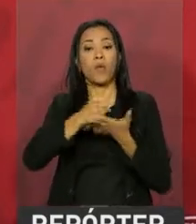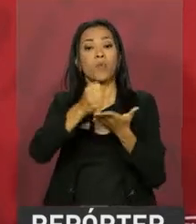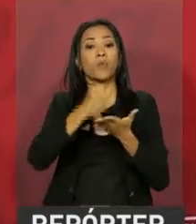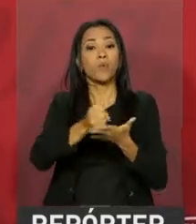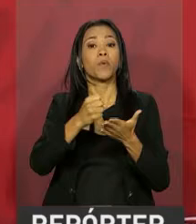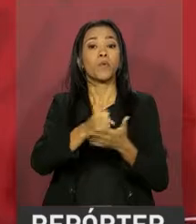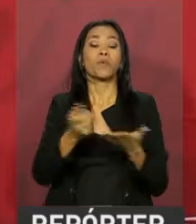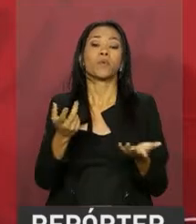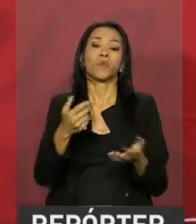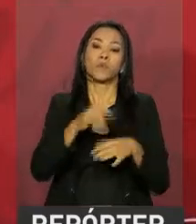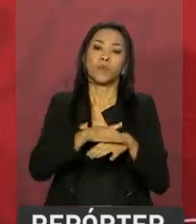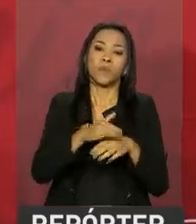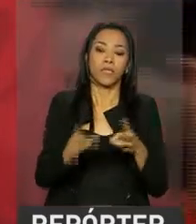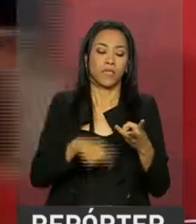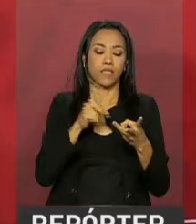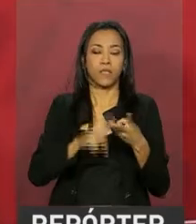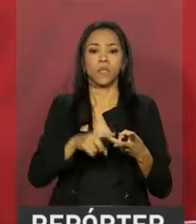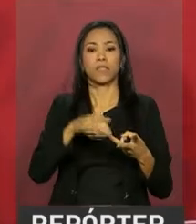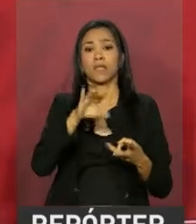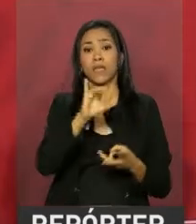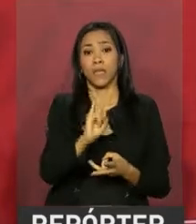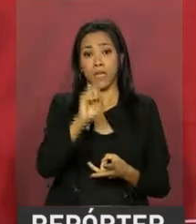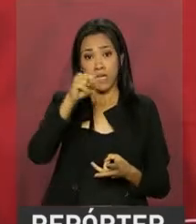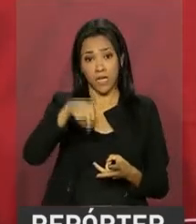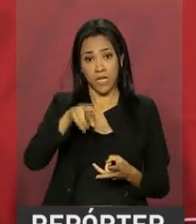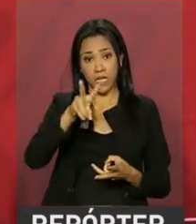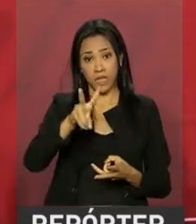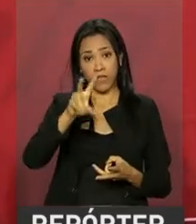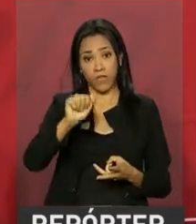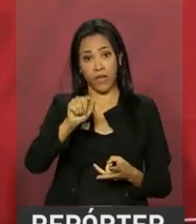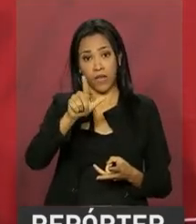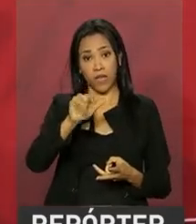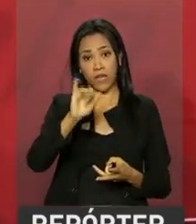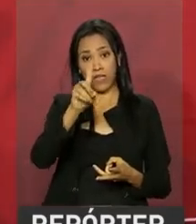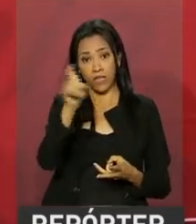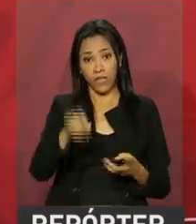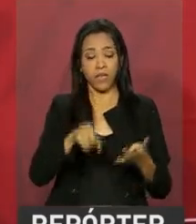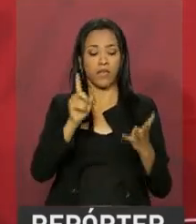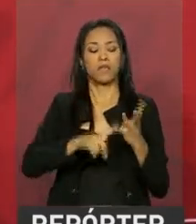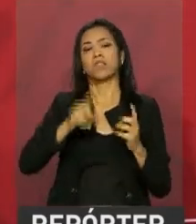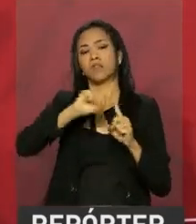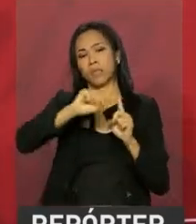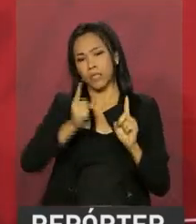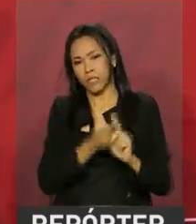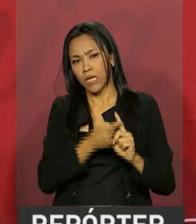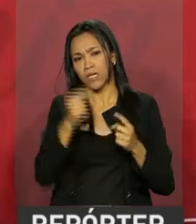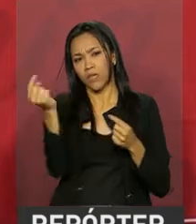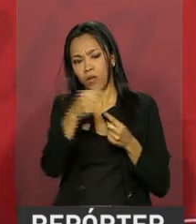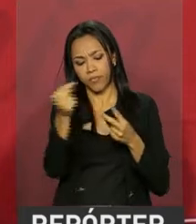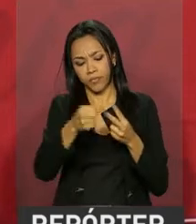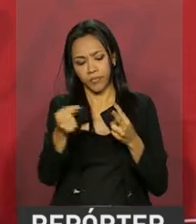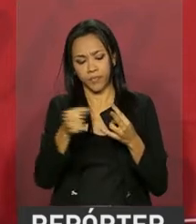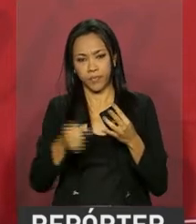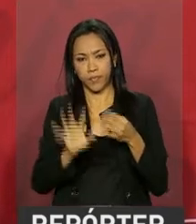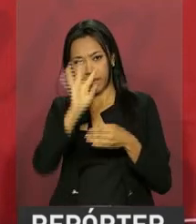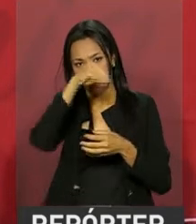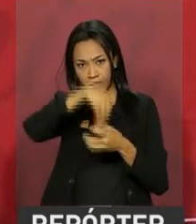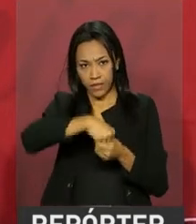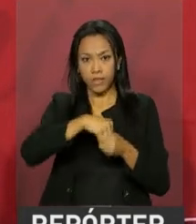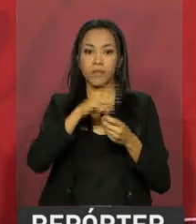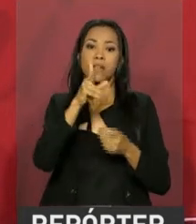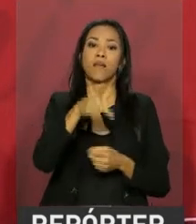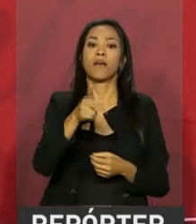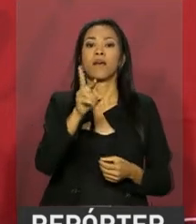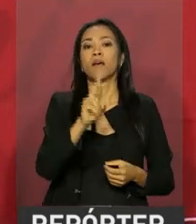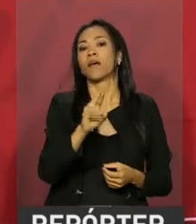auxílio-doença, invalidez, quer dizer, ou maternidade. Tá? Então, nessa perspectiva, quer dizer,